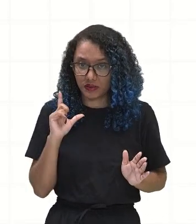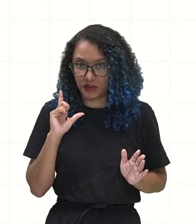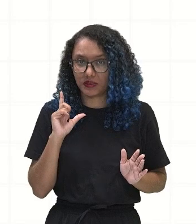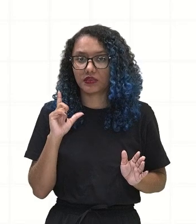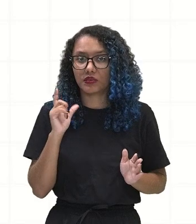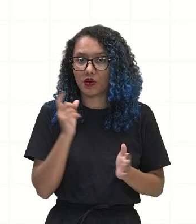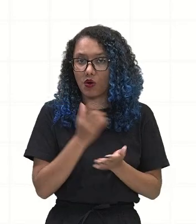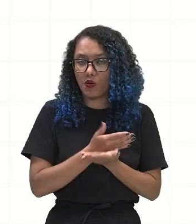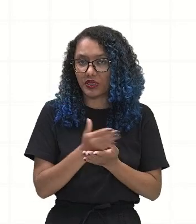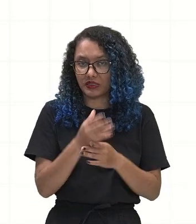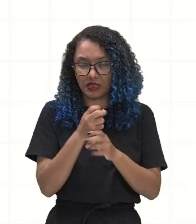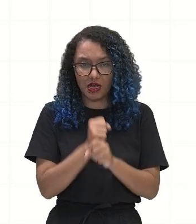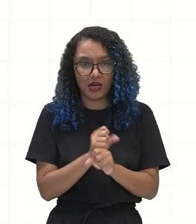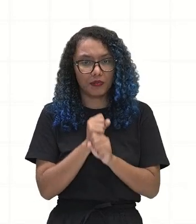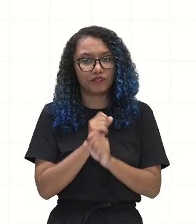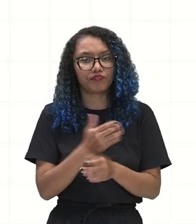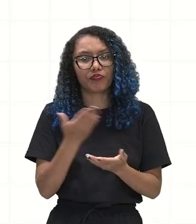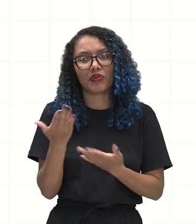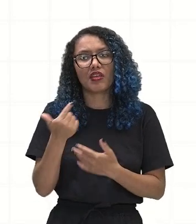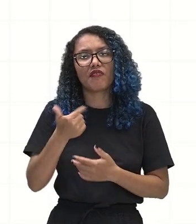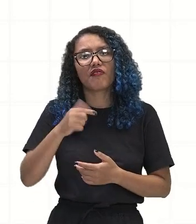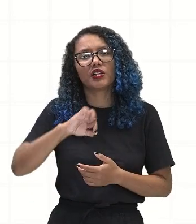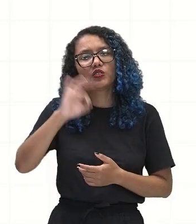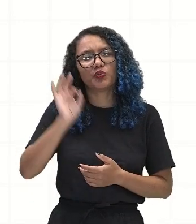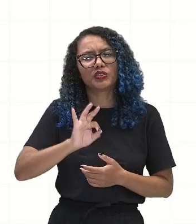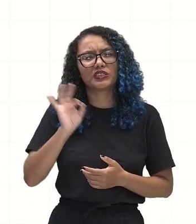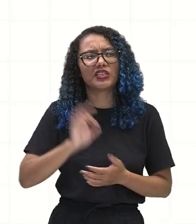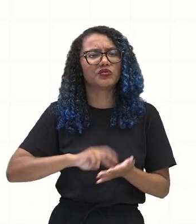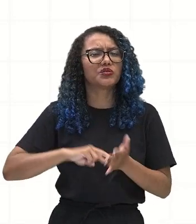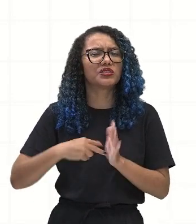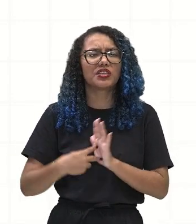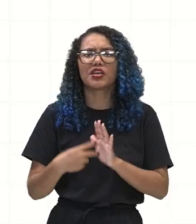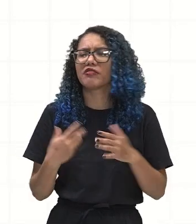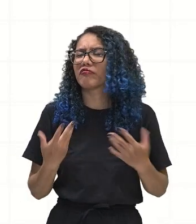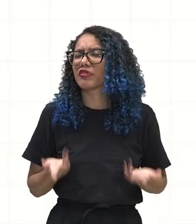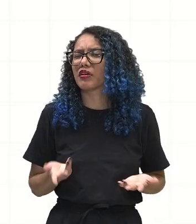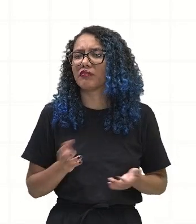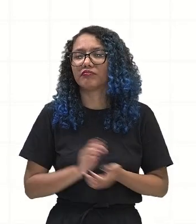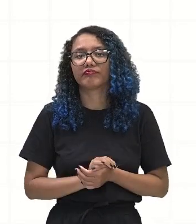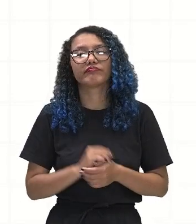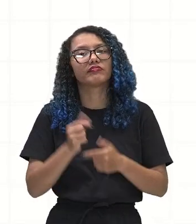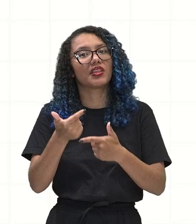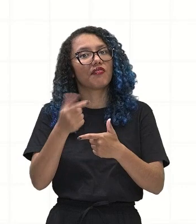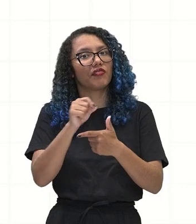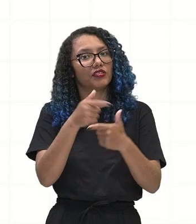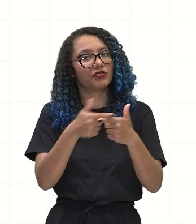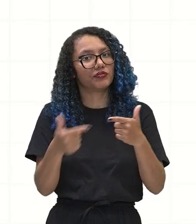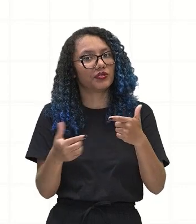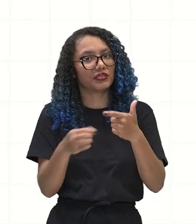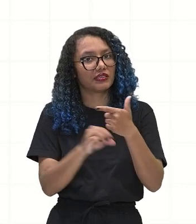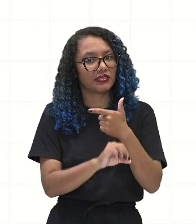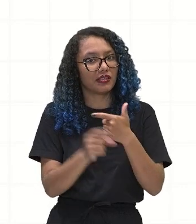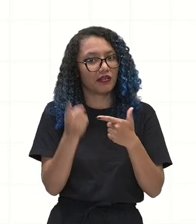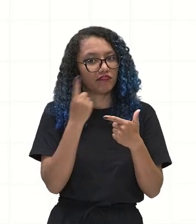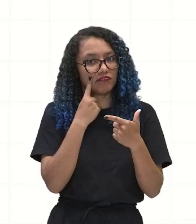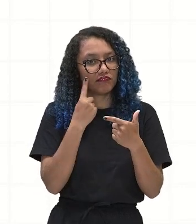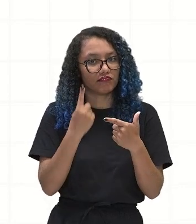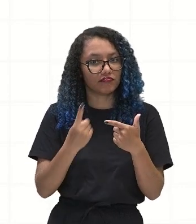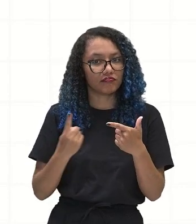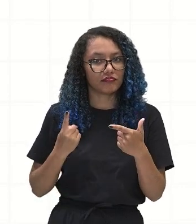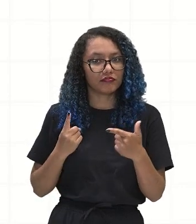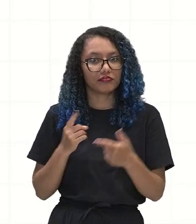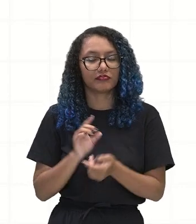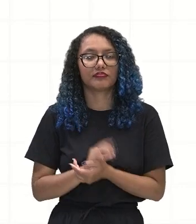o 20% é 20 para cada 100, né? Ó, 20 para cada